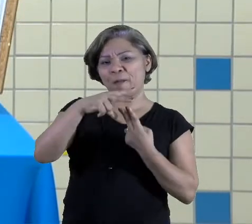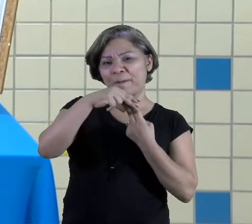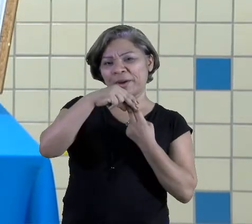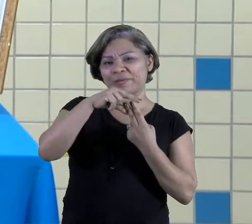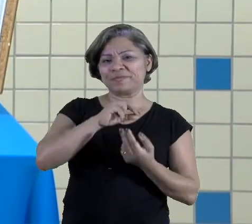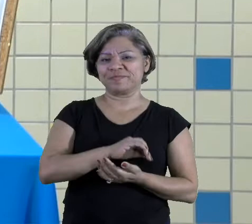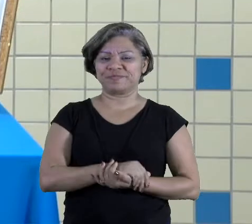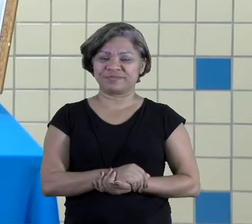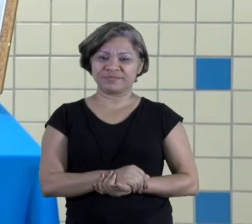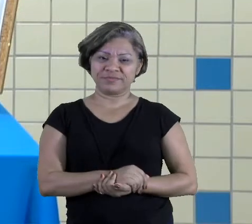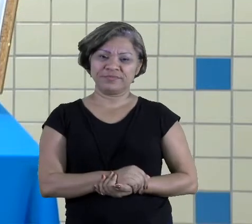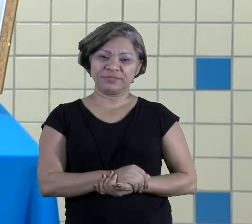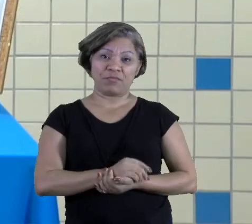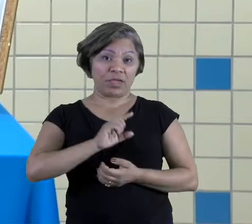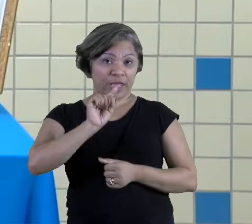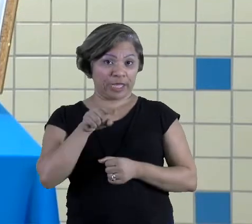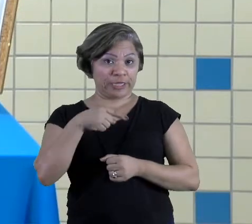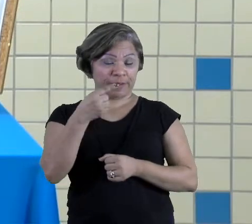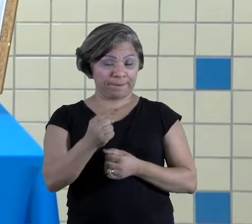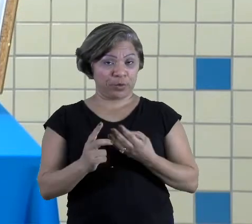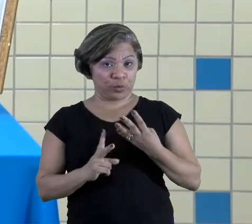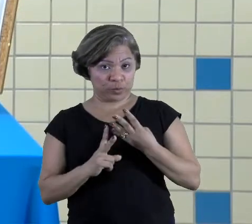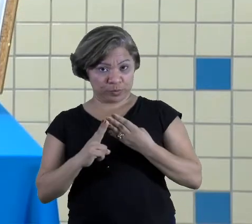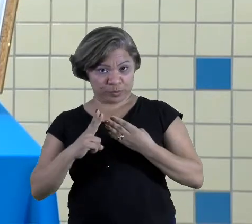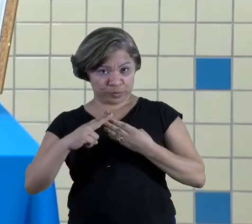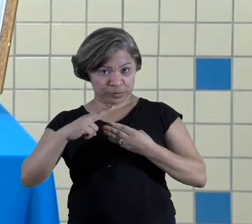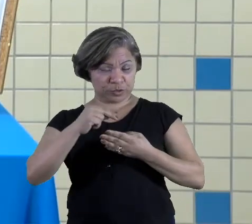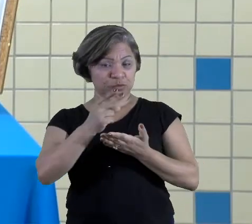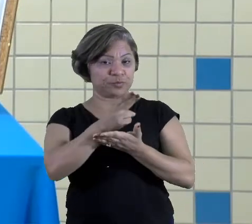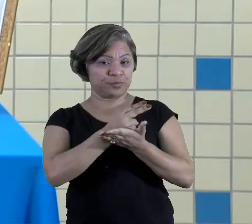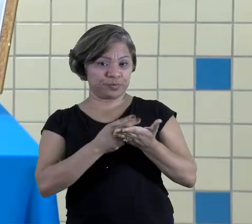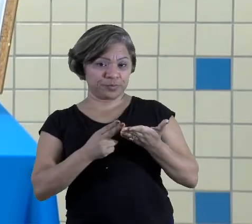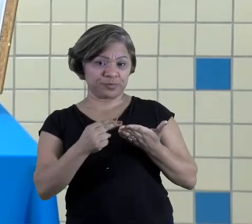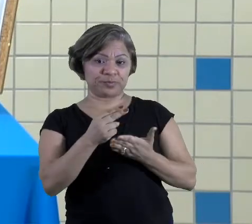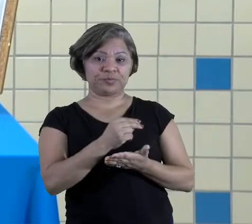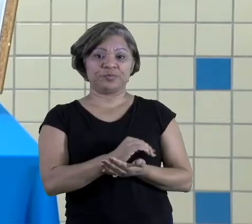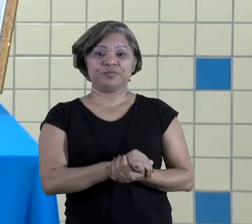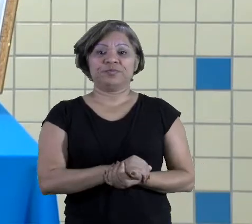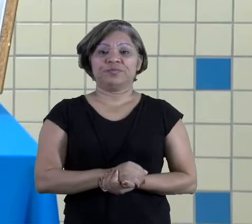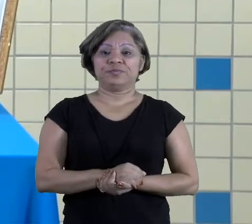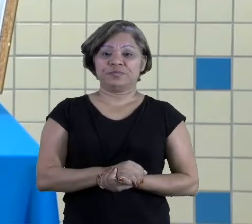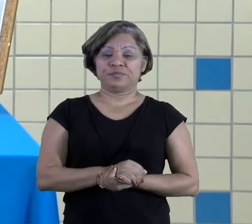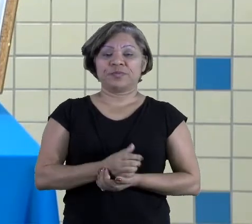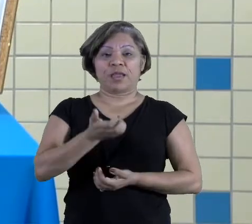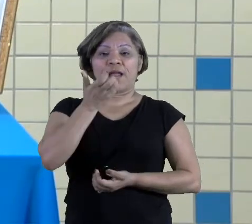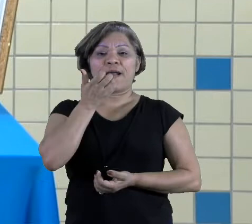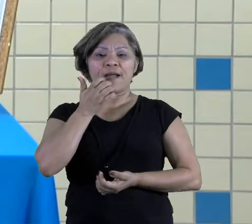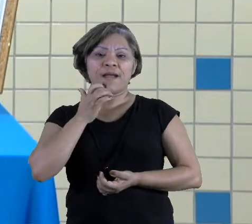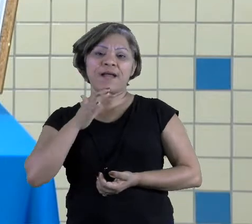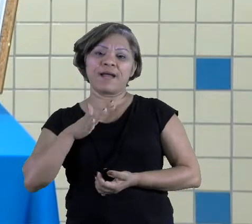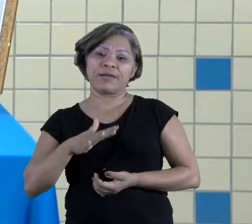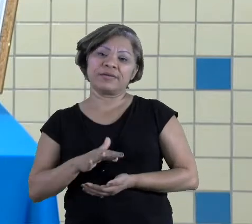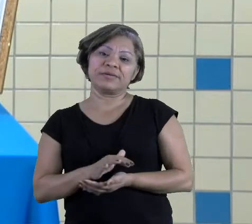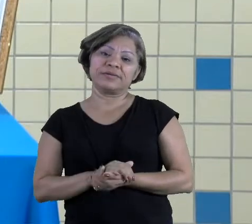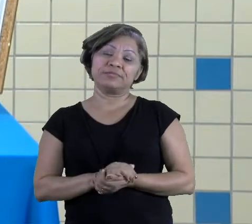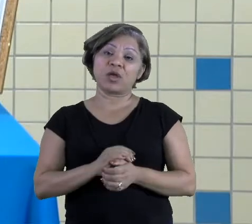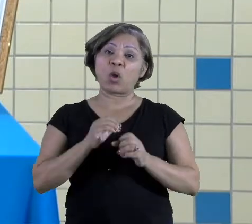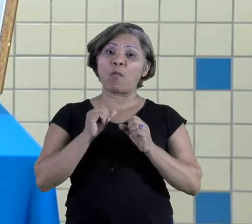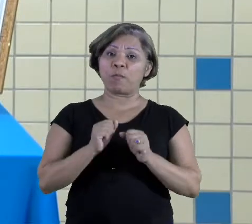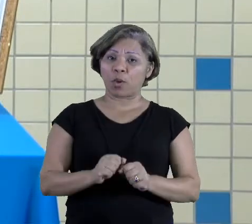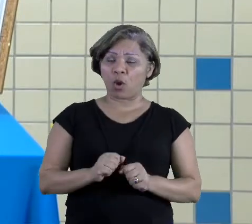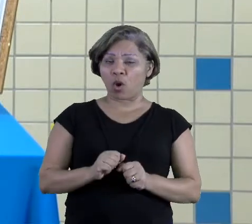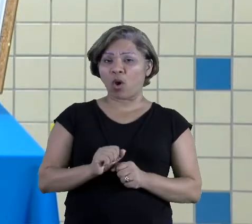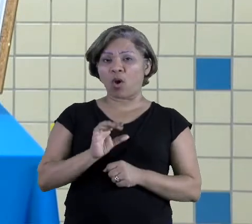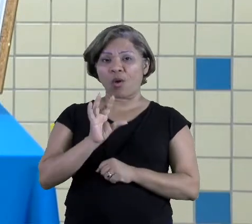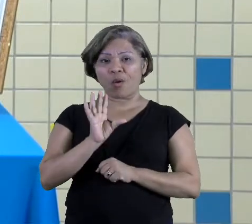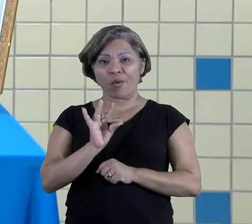Bom, após recortar as gravuras ou então desenhar, as crianças vão usar a cola e